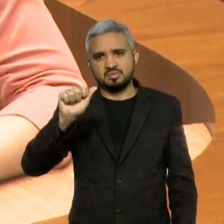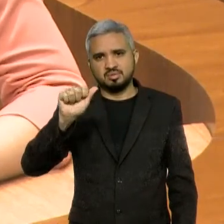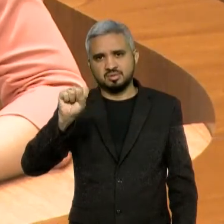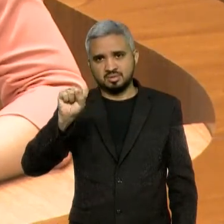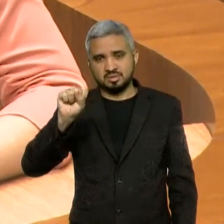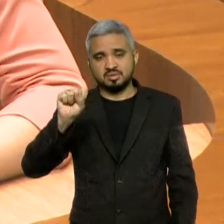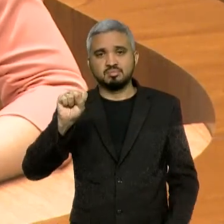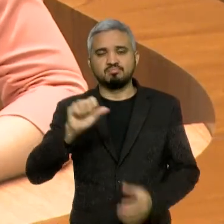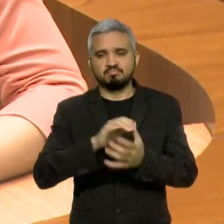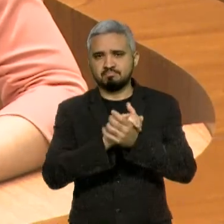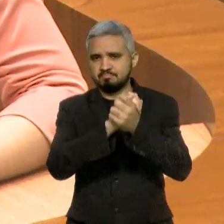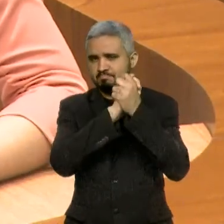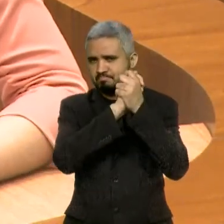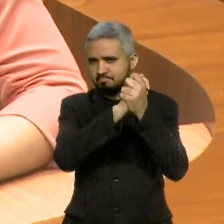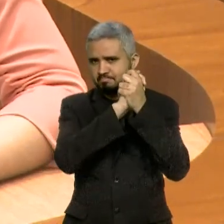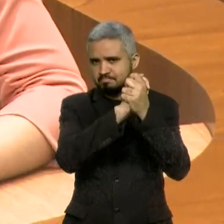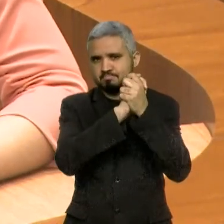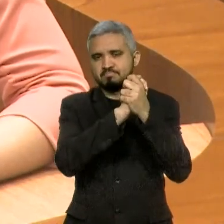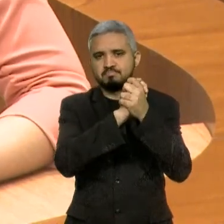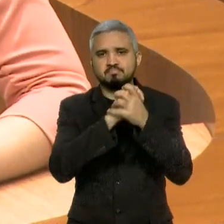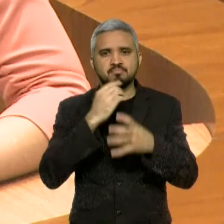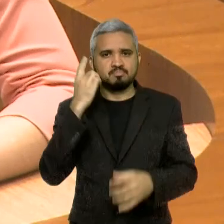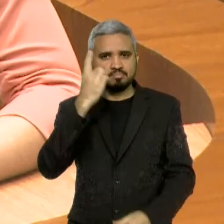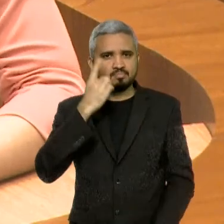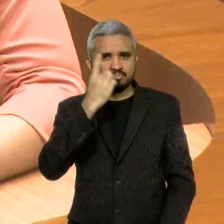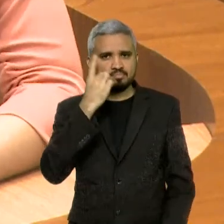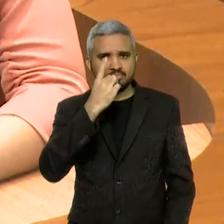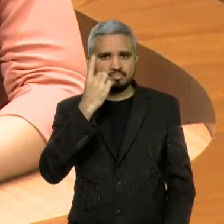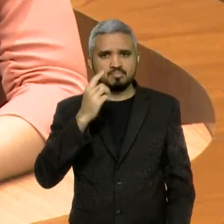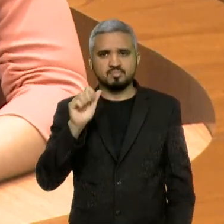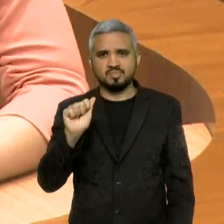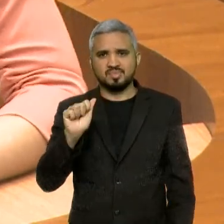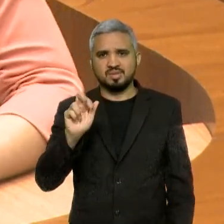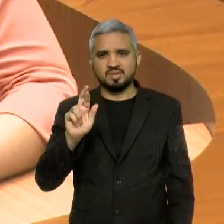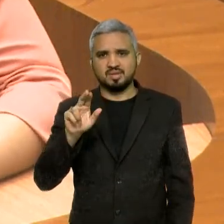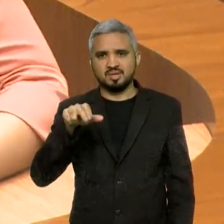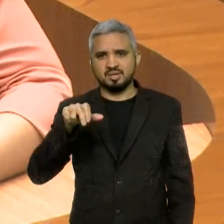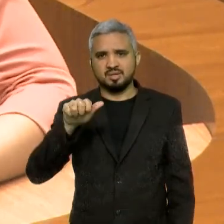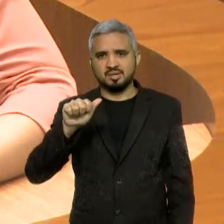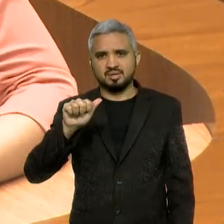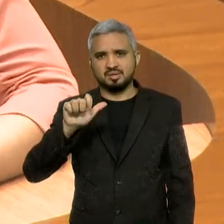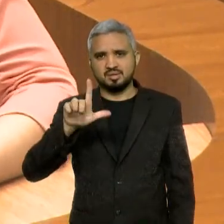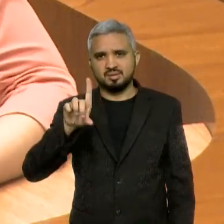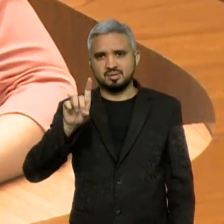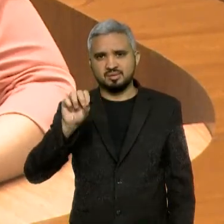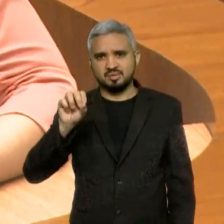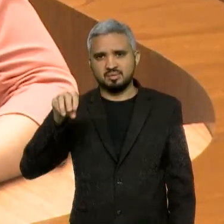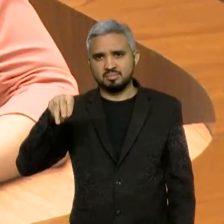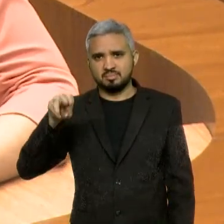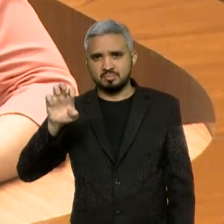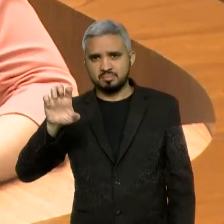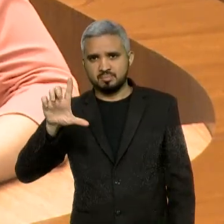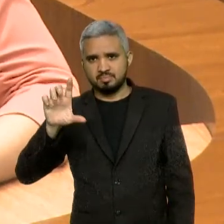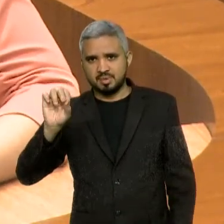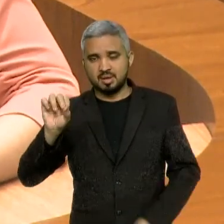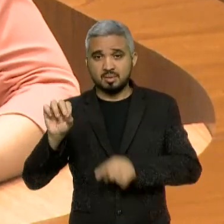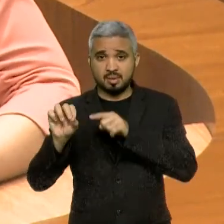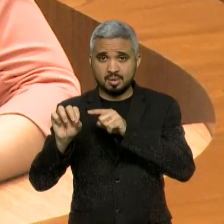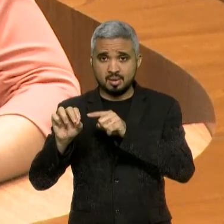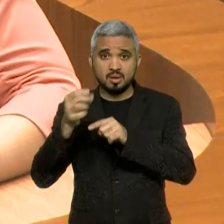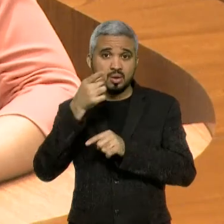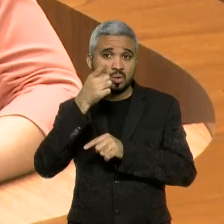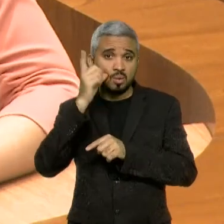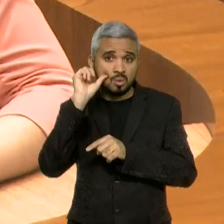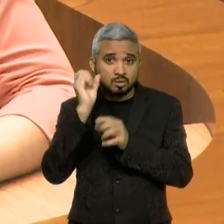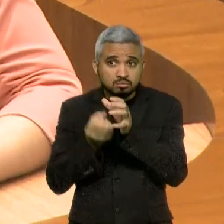grande ato que ele tem que ele fez ontem fazendo essa frente lançando essa frente parlamentar